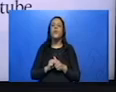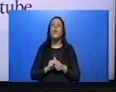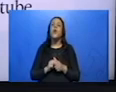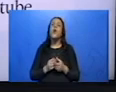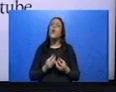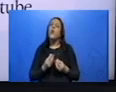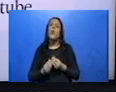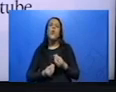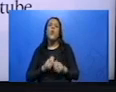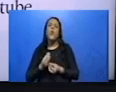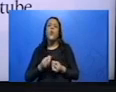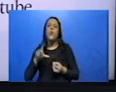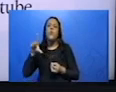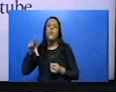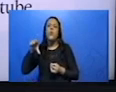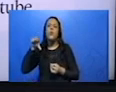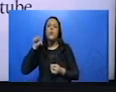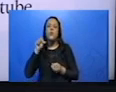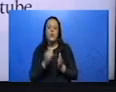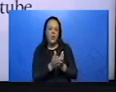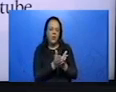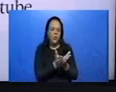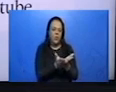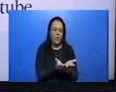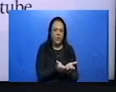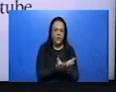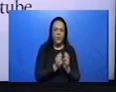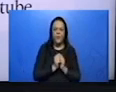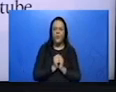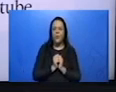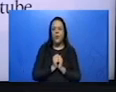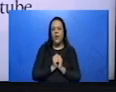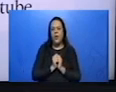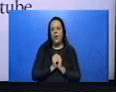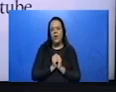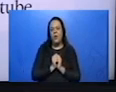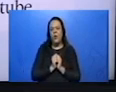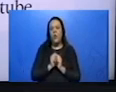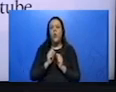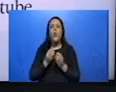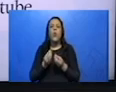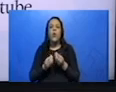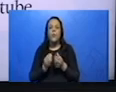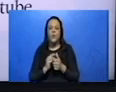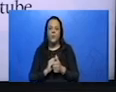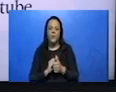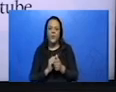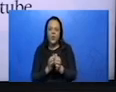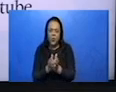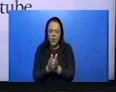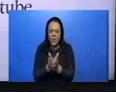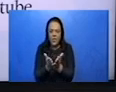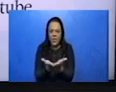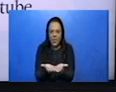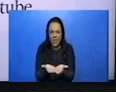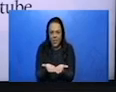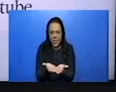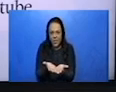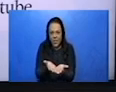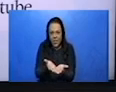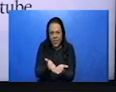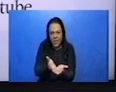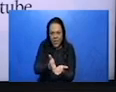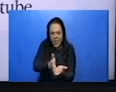livro, de diferentes formas. Eu posso, lá no próprio livro, atrás, que a gente viu que é a